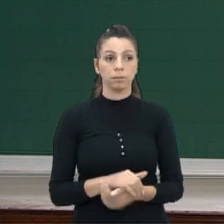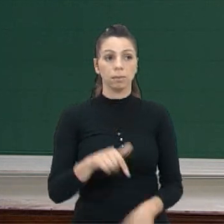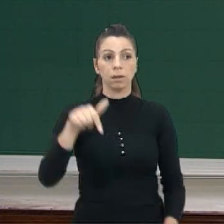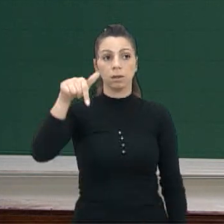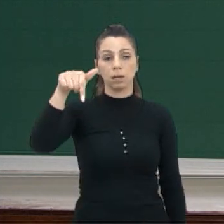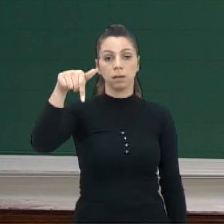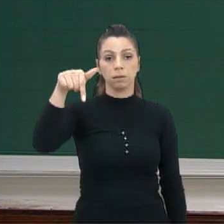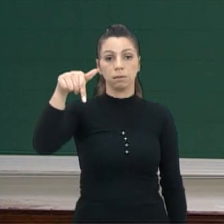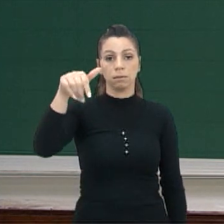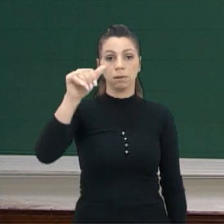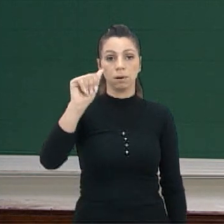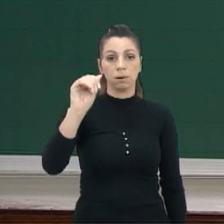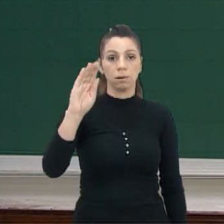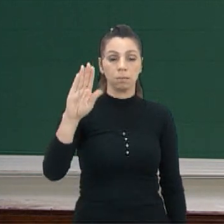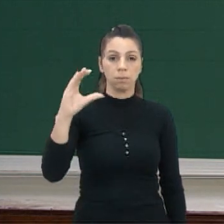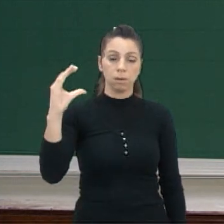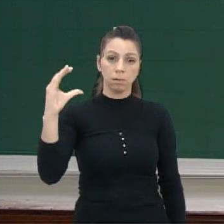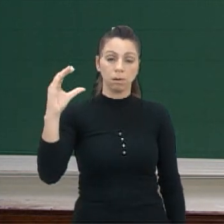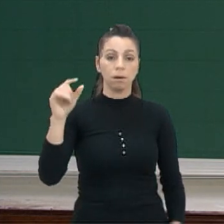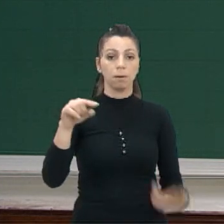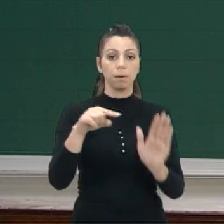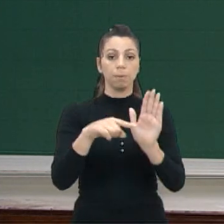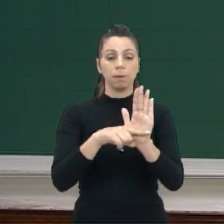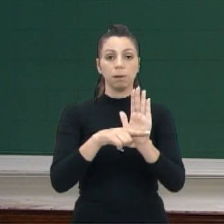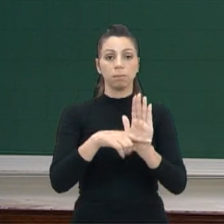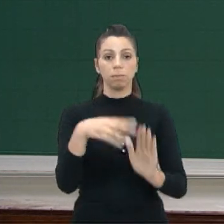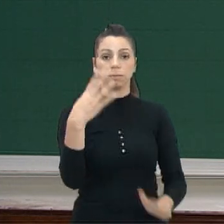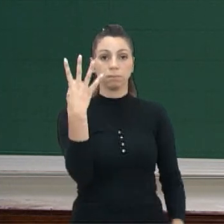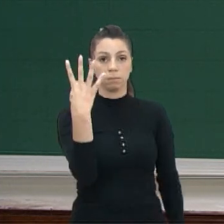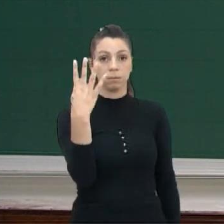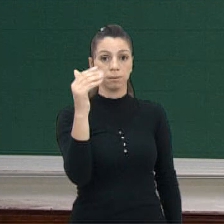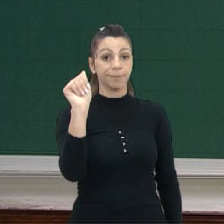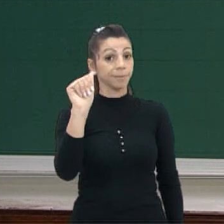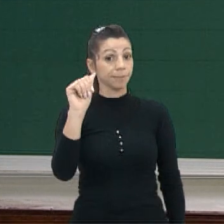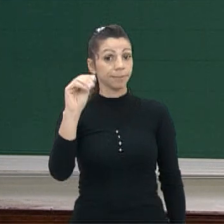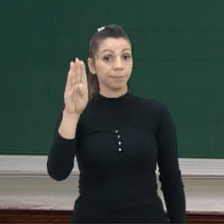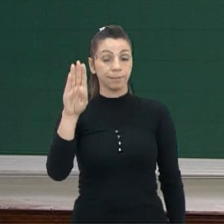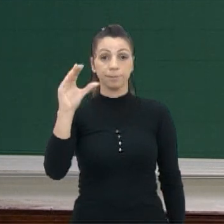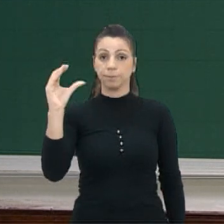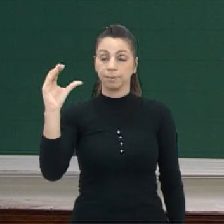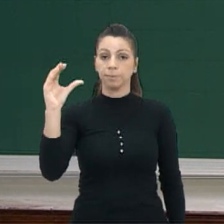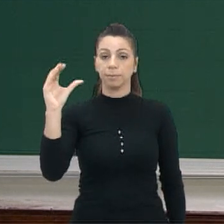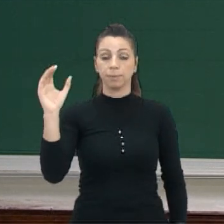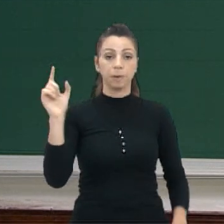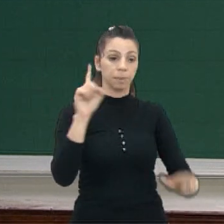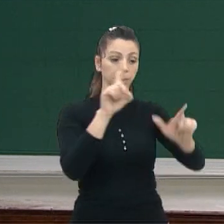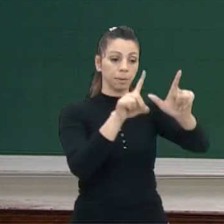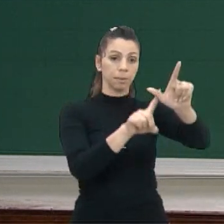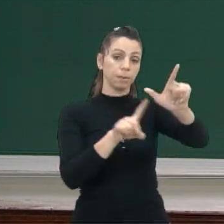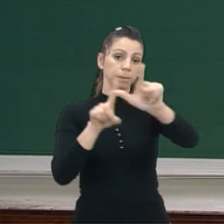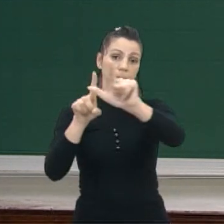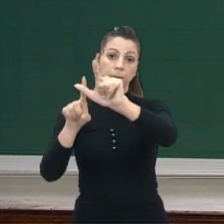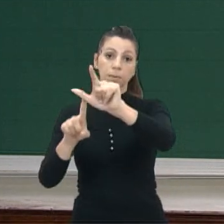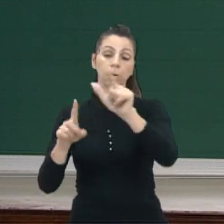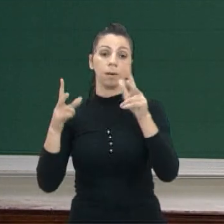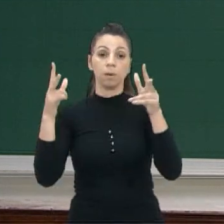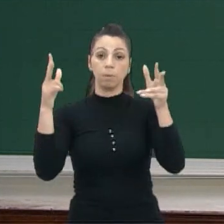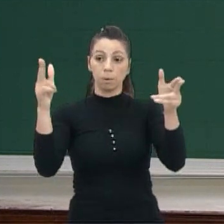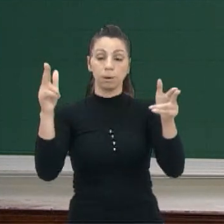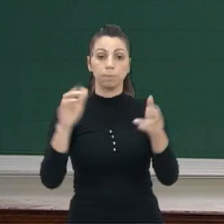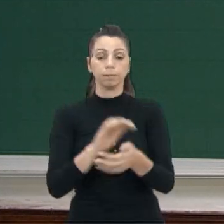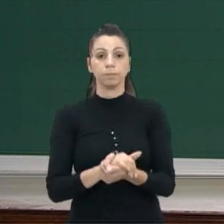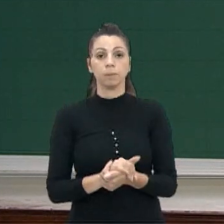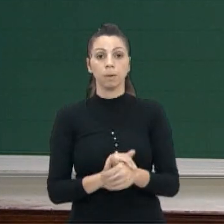7abc e menos 4abc. A parte literal é a mesma,